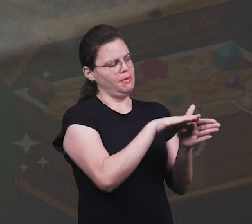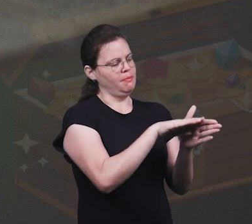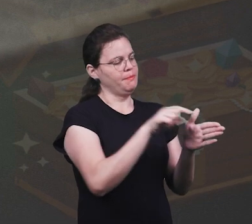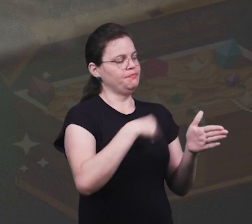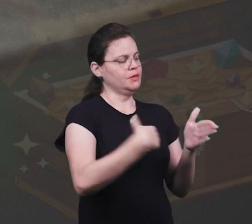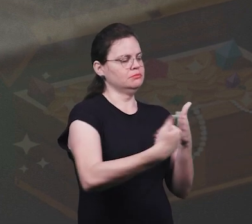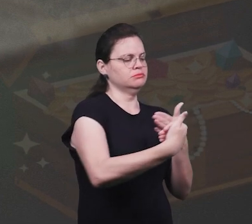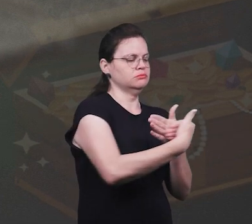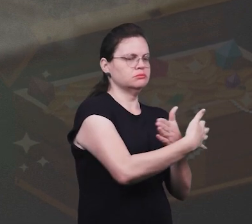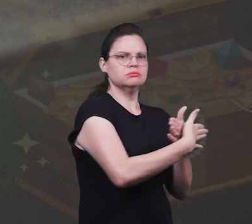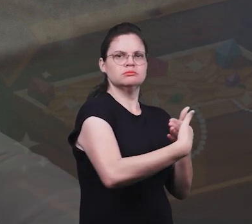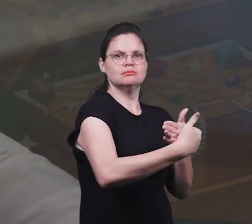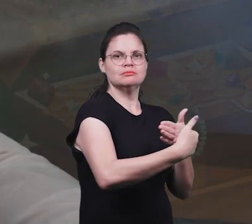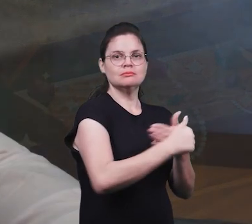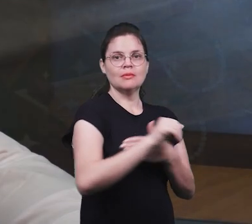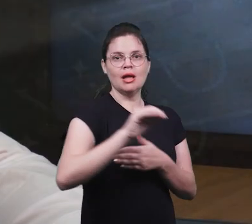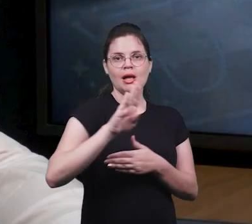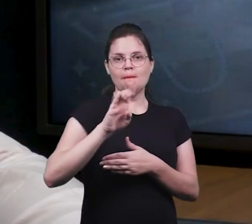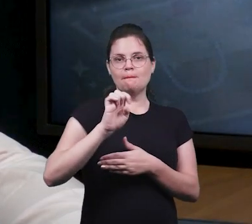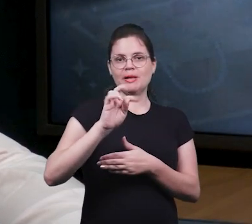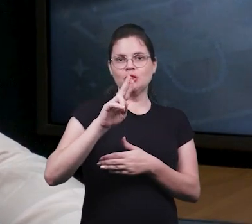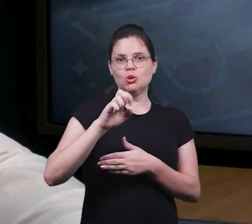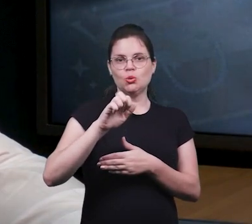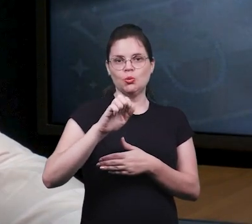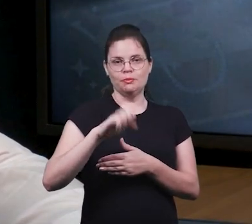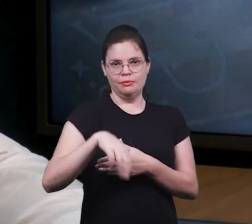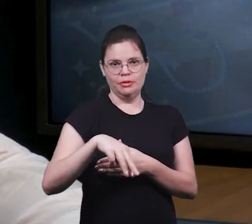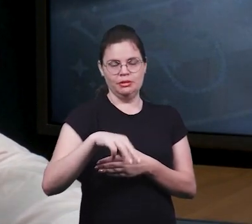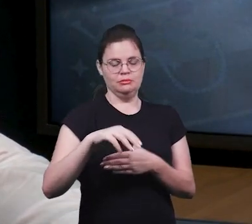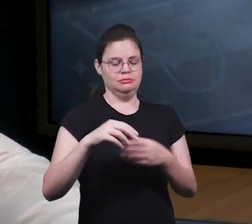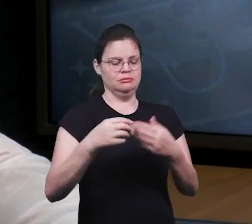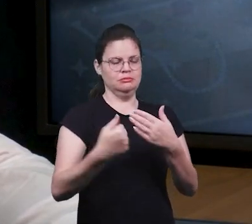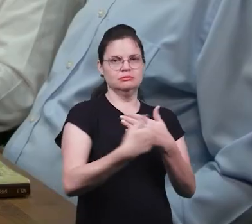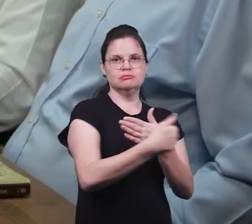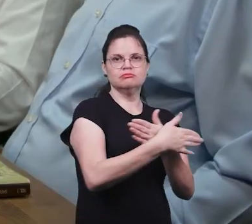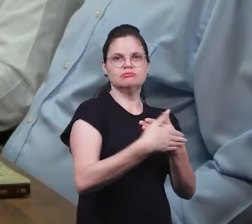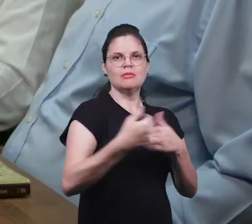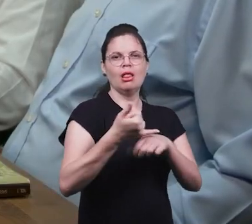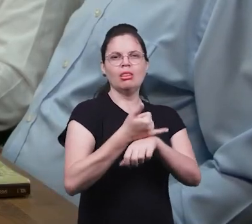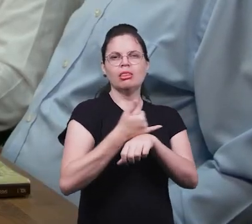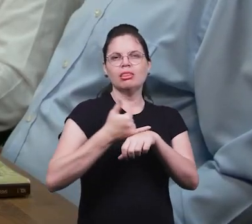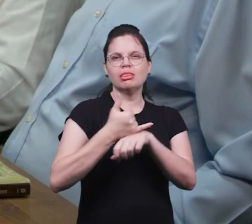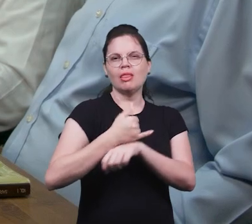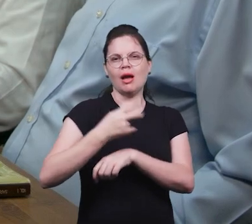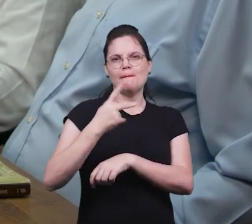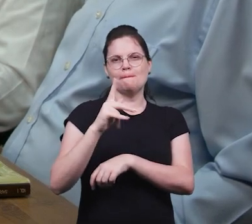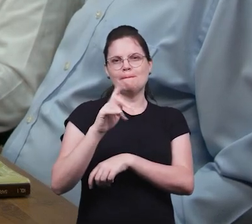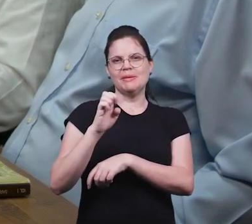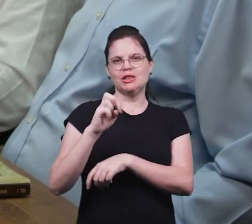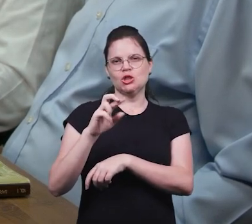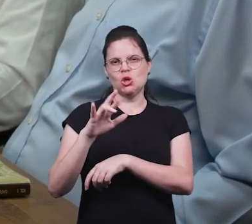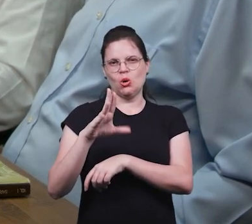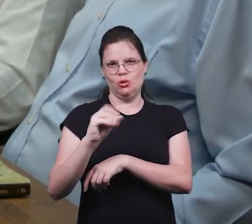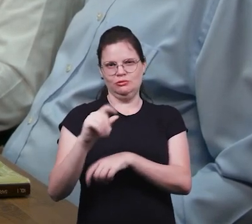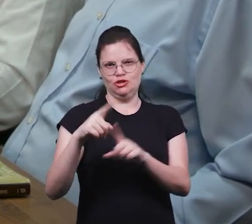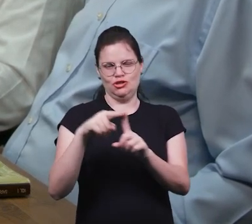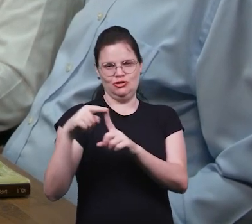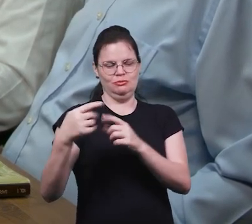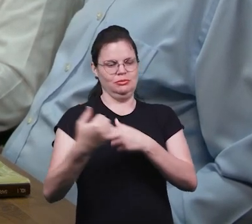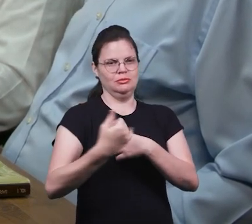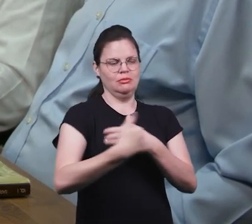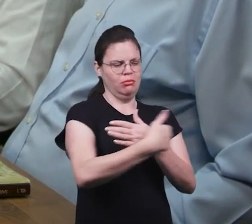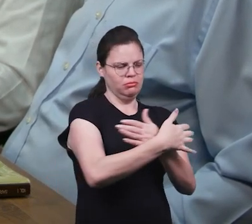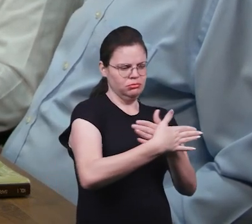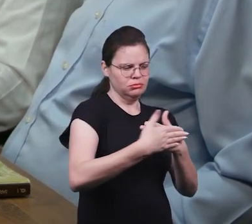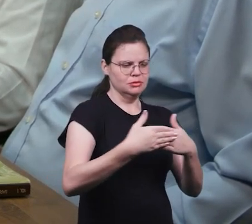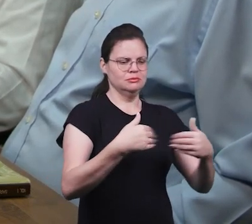com betume. Nós vemos que Deus sempre se importa em salvar e resgatar o homem. E ao